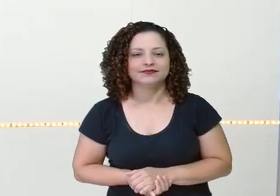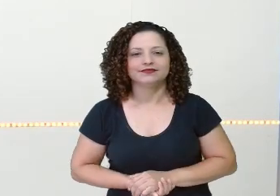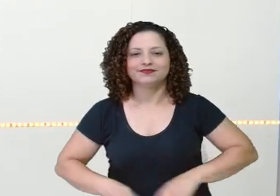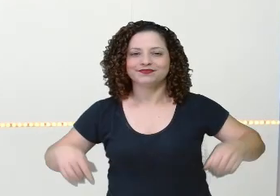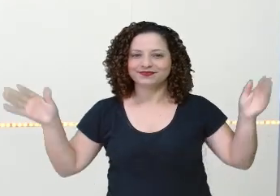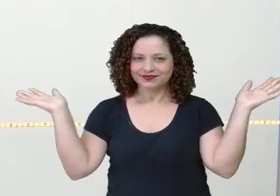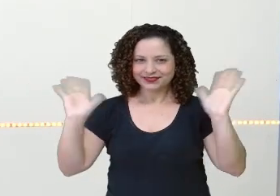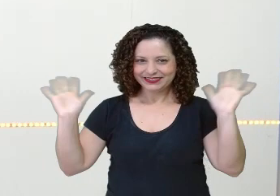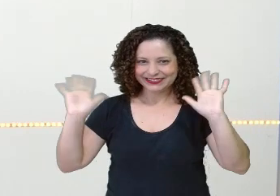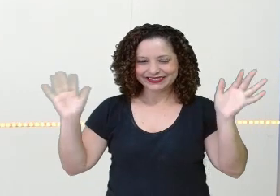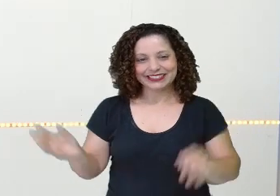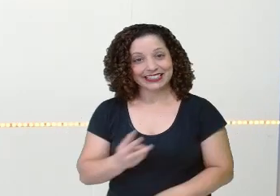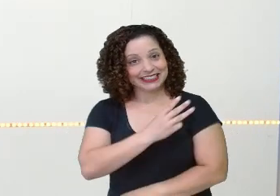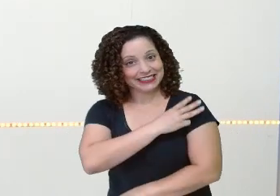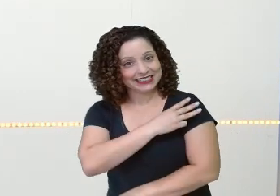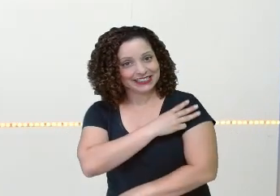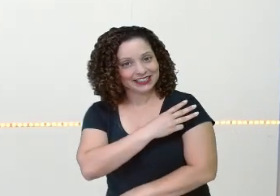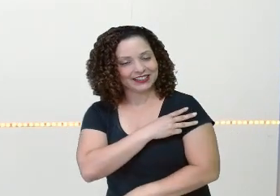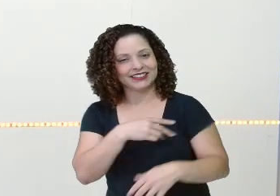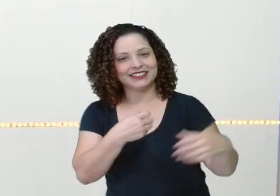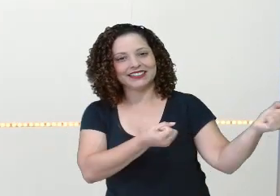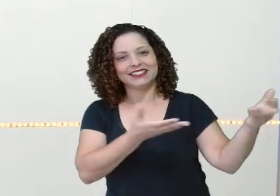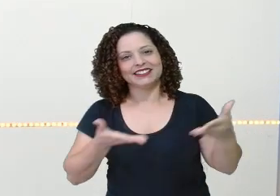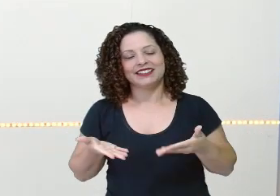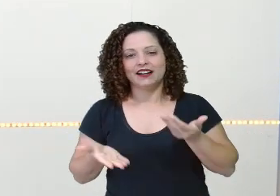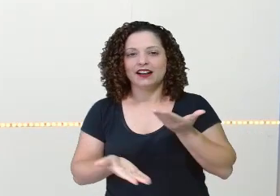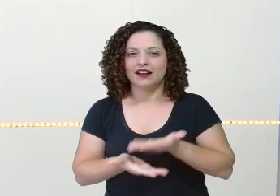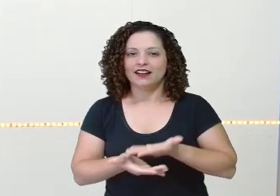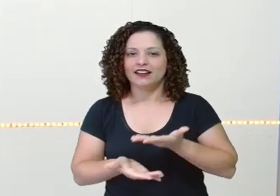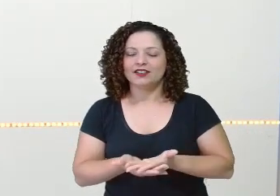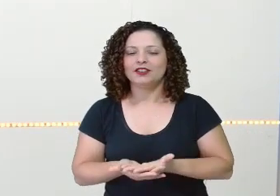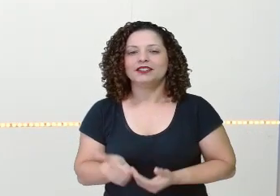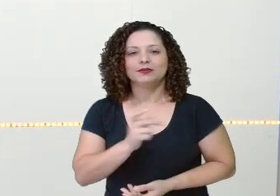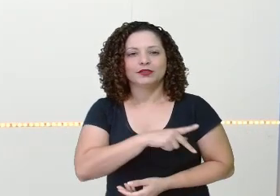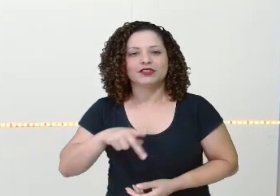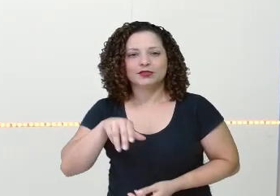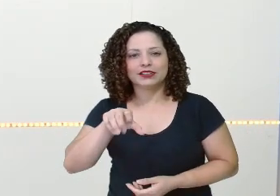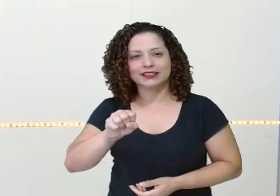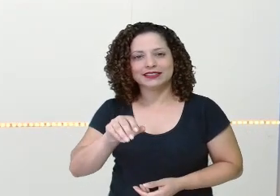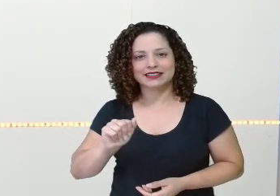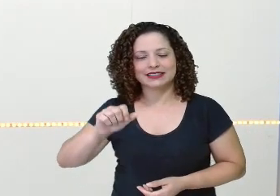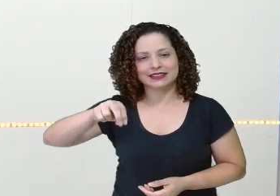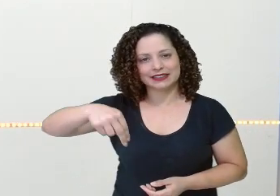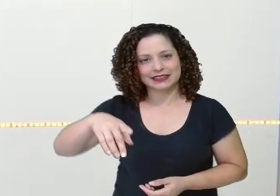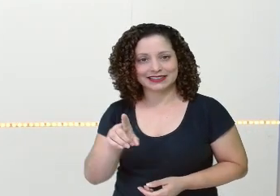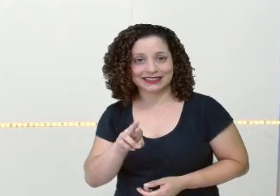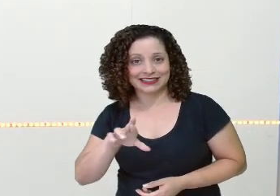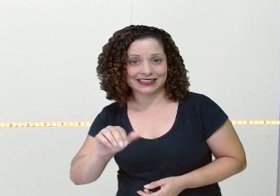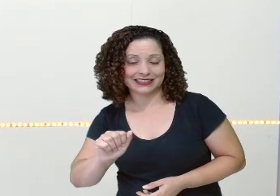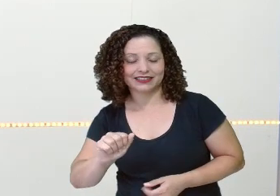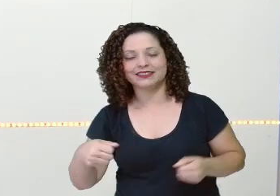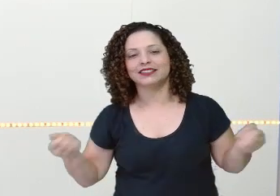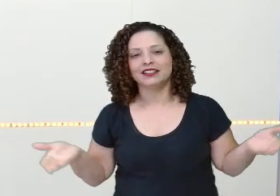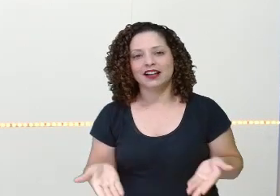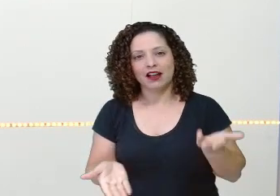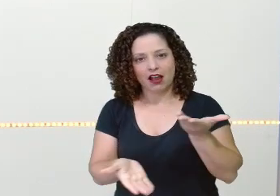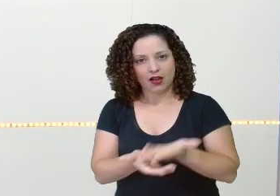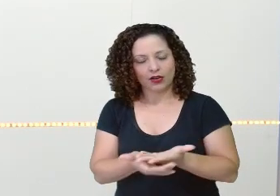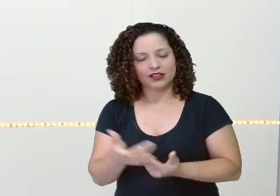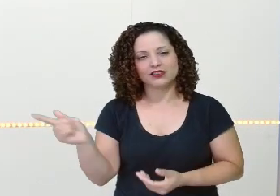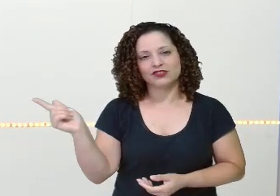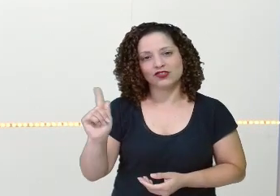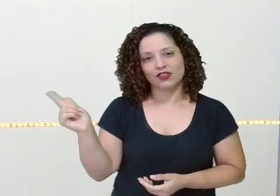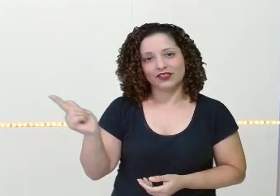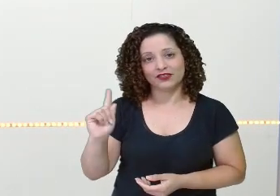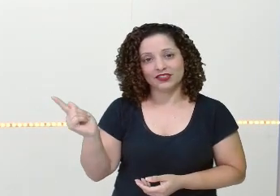aí, pessoal do terceiro ano, sejam super bem-vindos à nossa aula. Professora Sandra Duarte, hoje a gente vai entrar com geografia. Esse é o